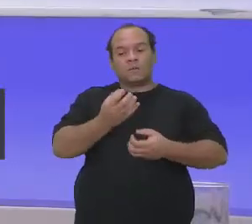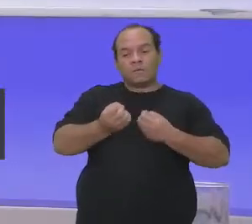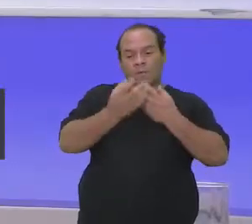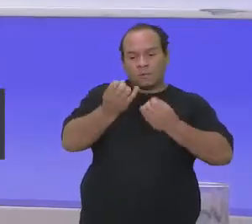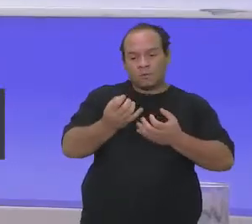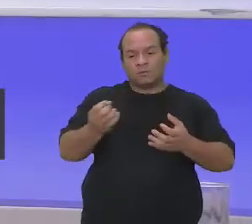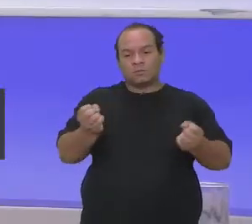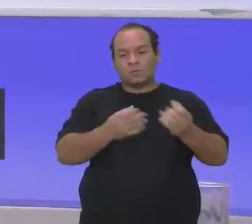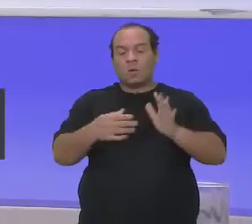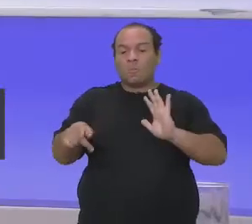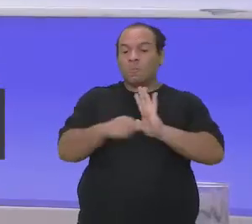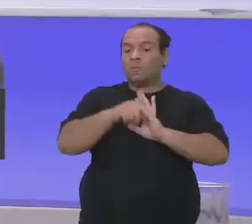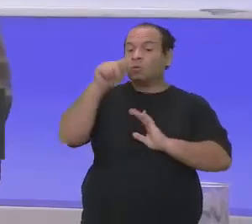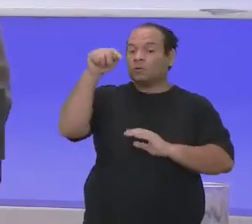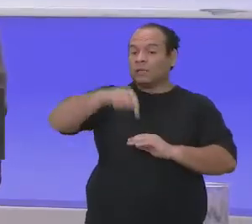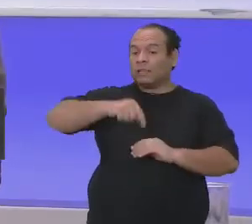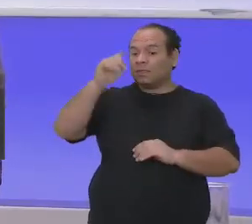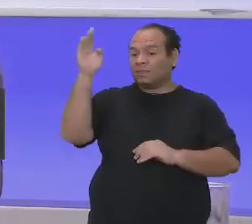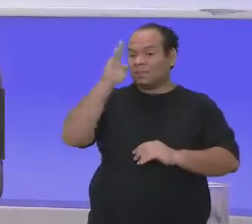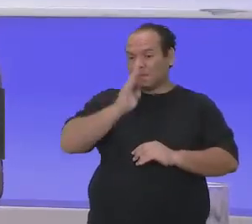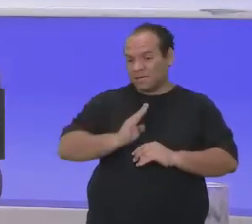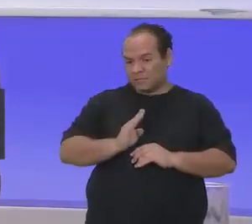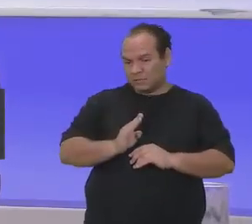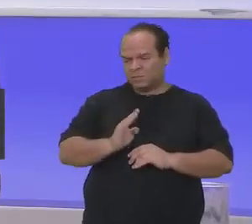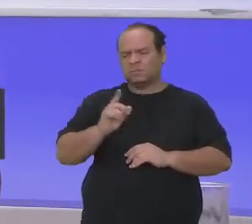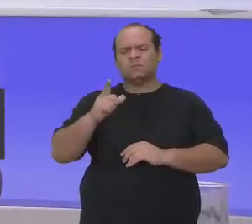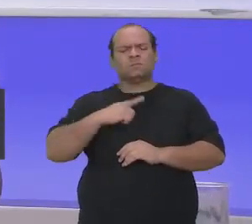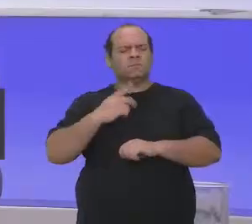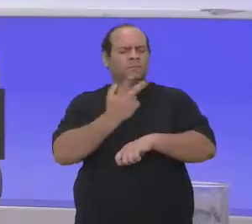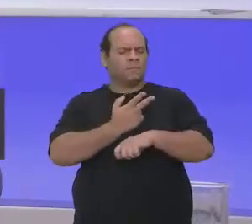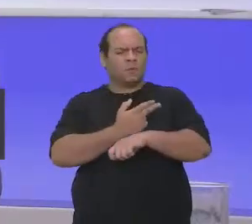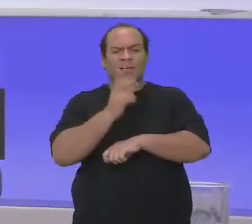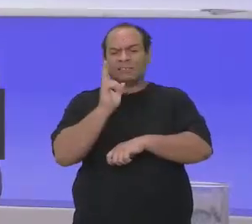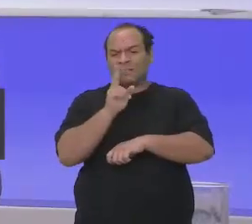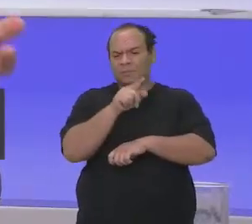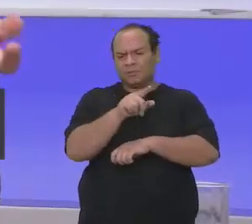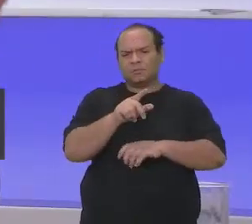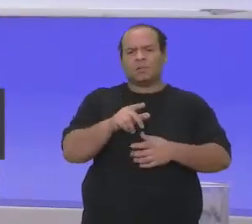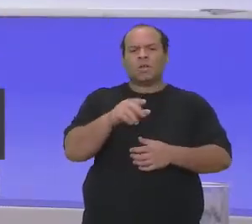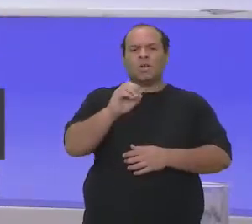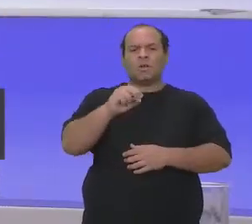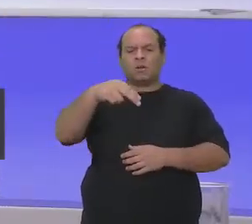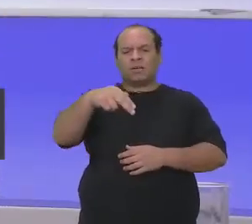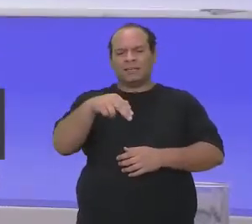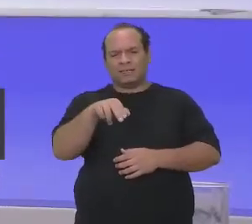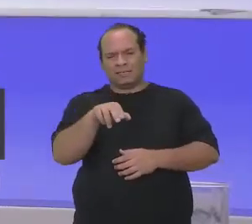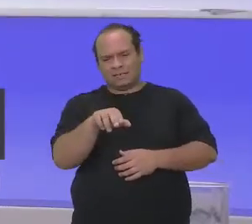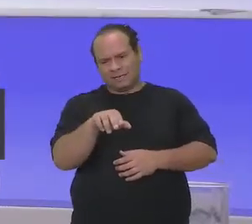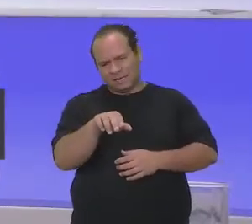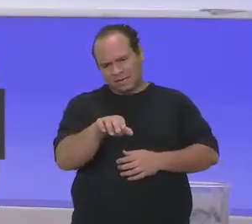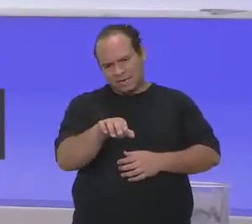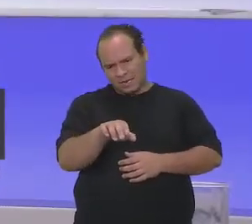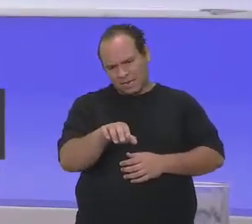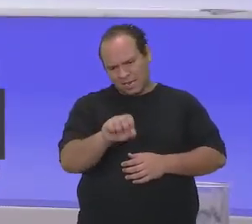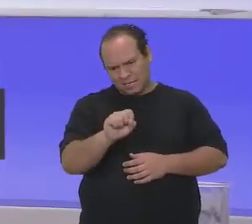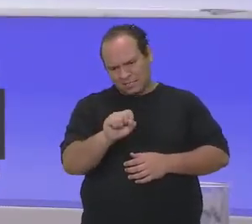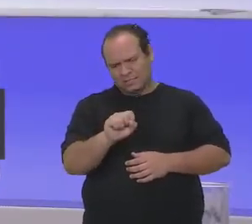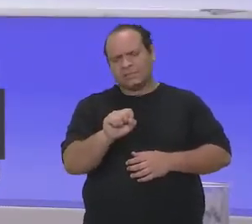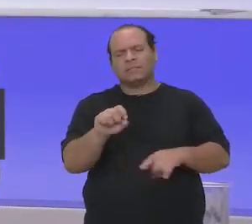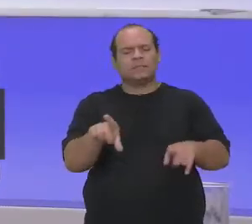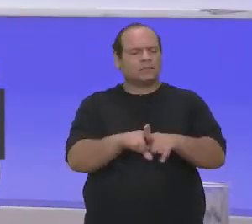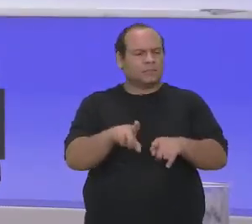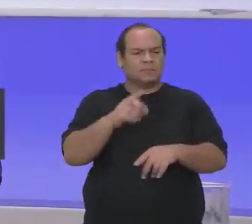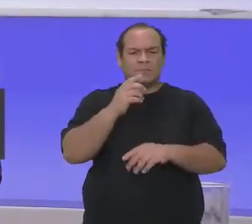toda a energia, a gente procura lá. O ONS é uma ótima fonte de